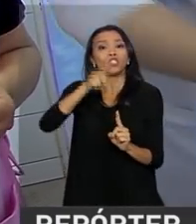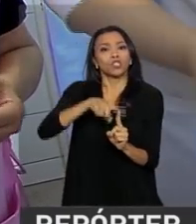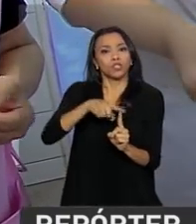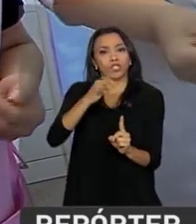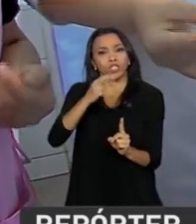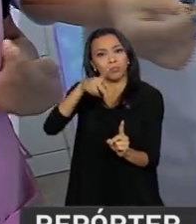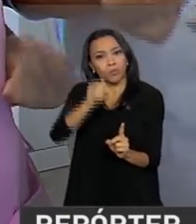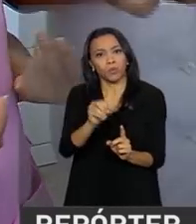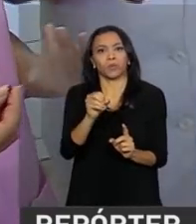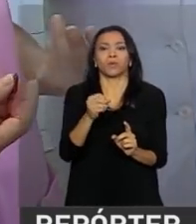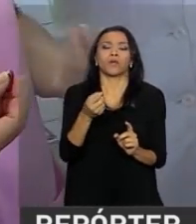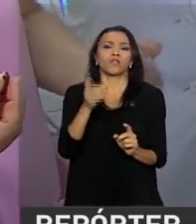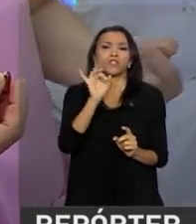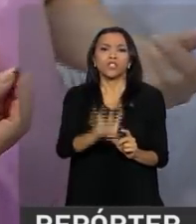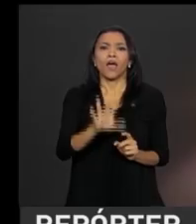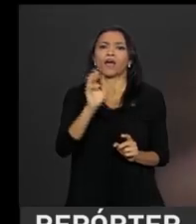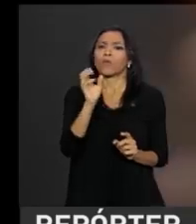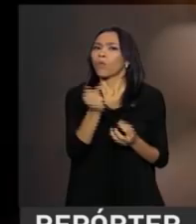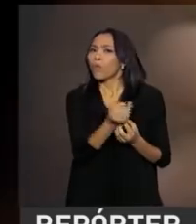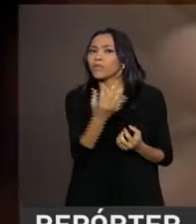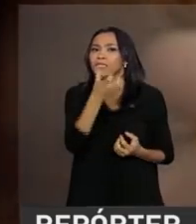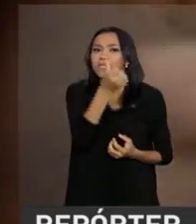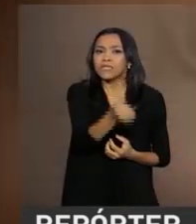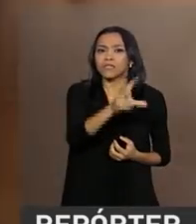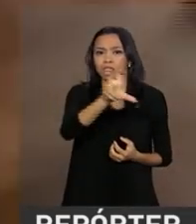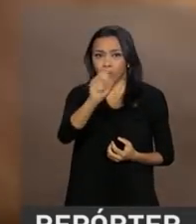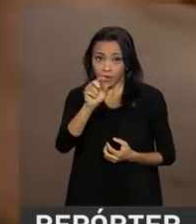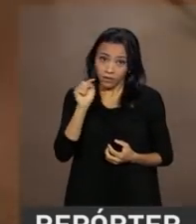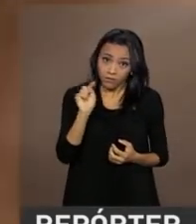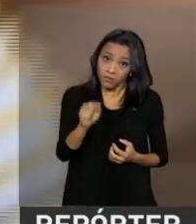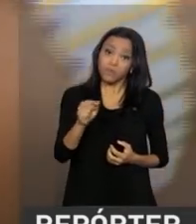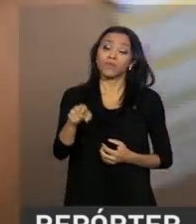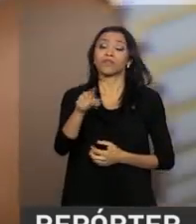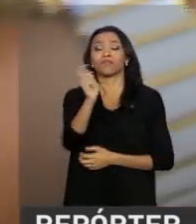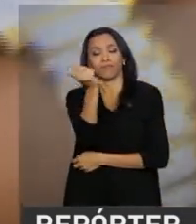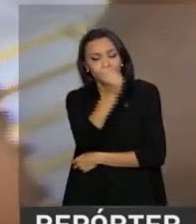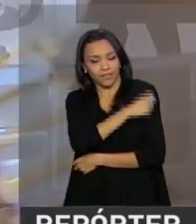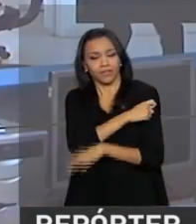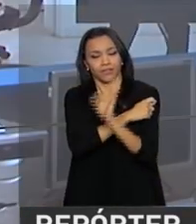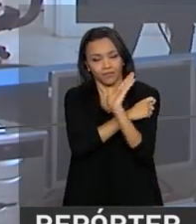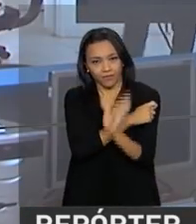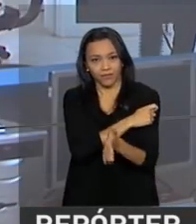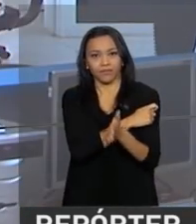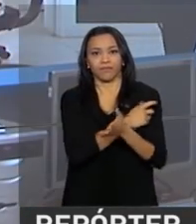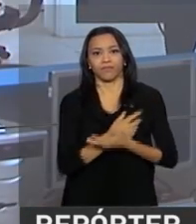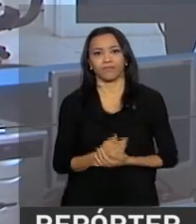24 de setembro, foram aplicadas mais de 650 mil vacinas.